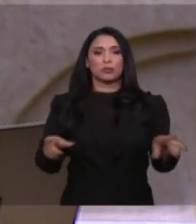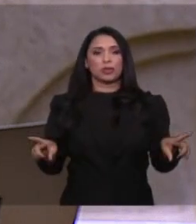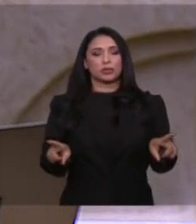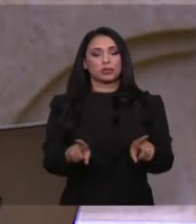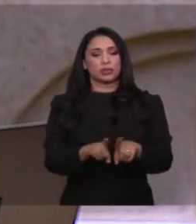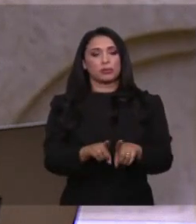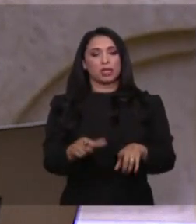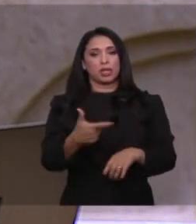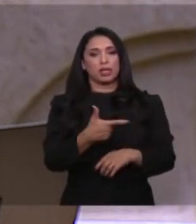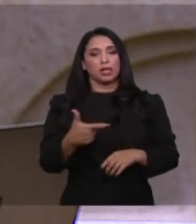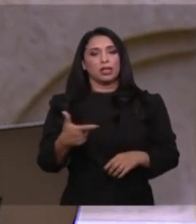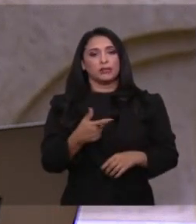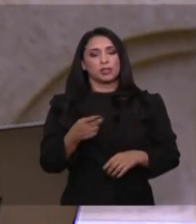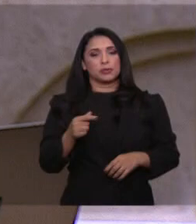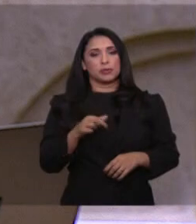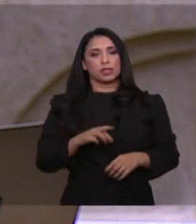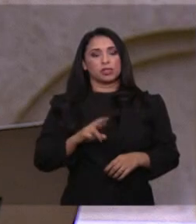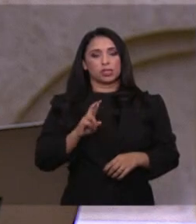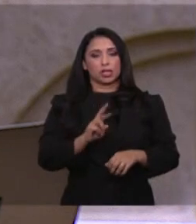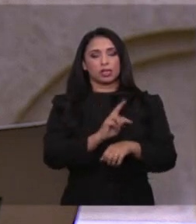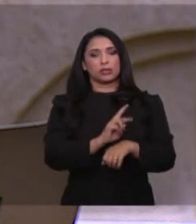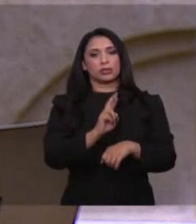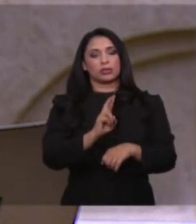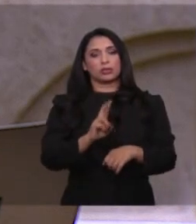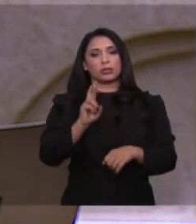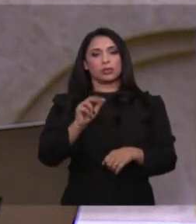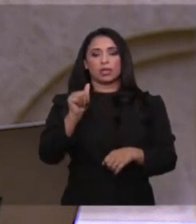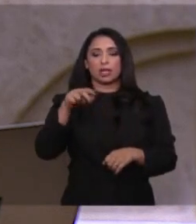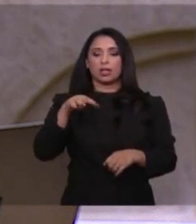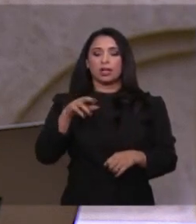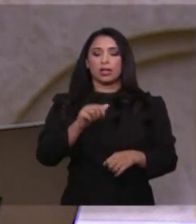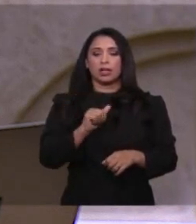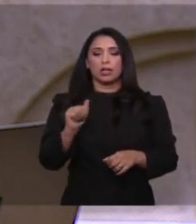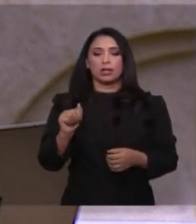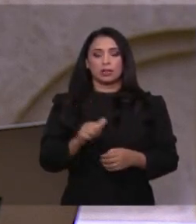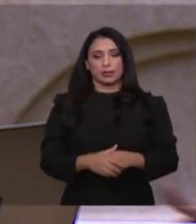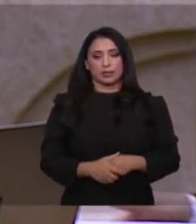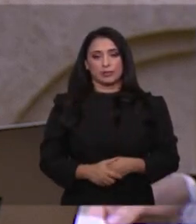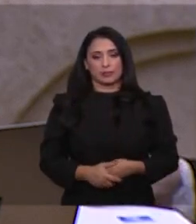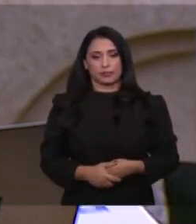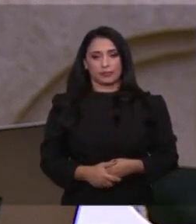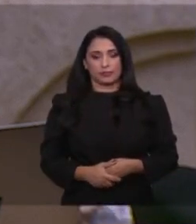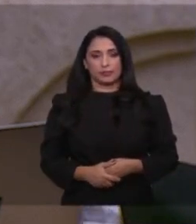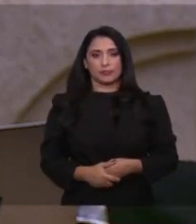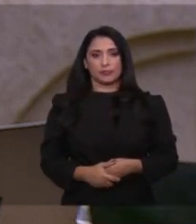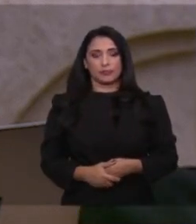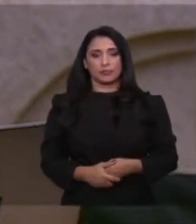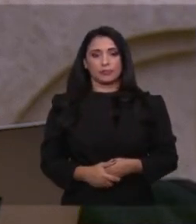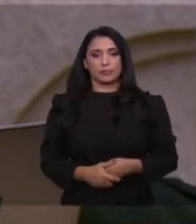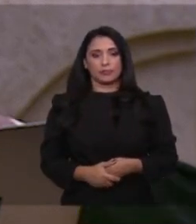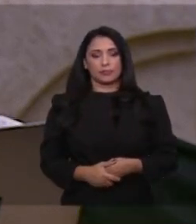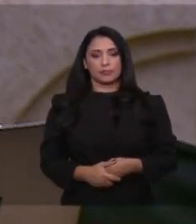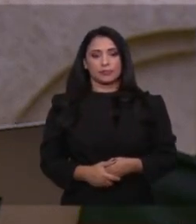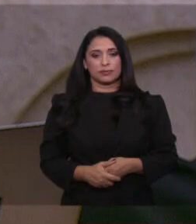a vice-procuradora-geral da República, doutora Ana Borges Coelho Santos.